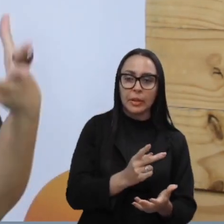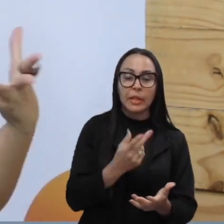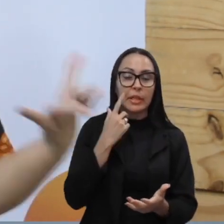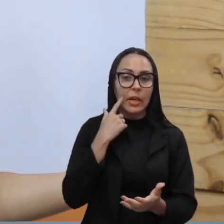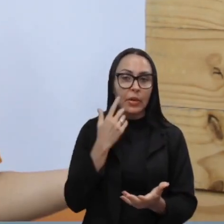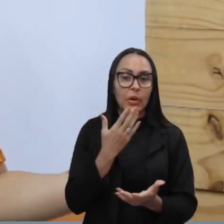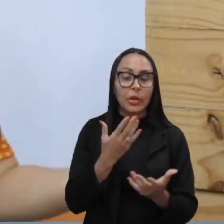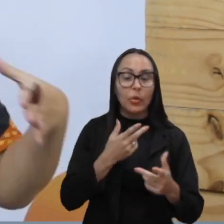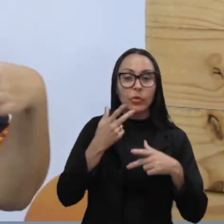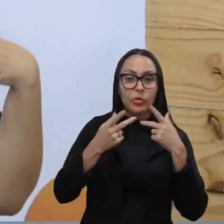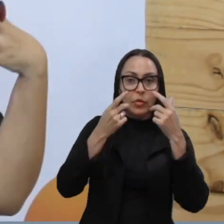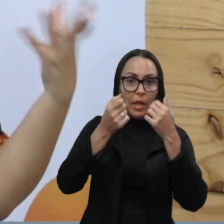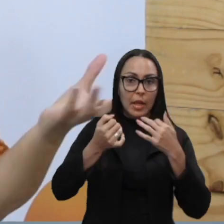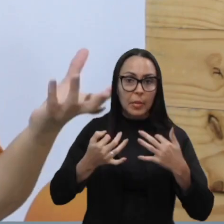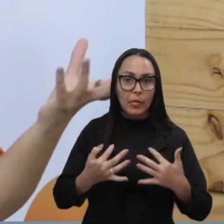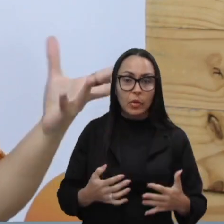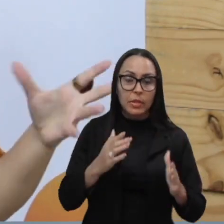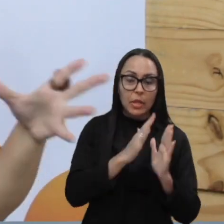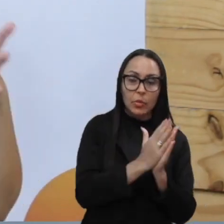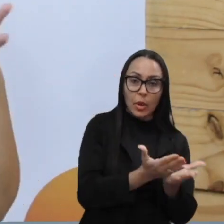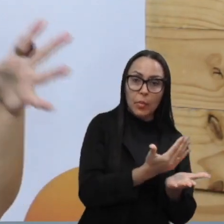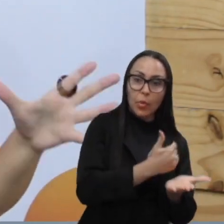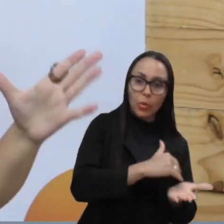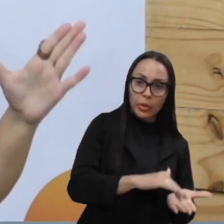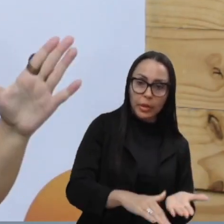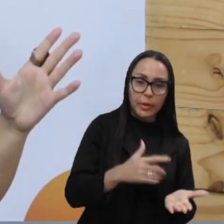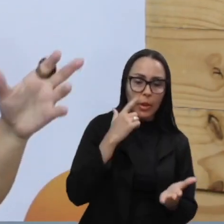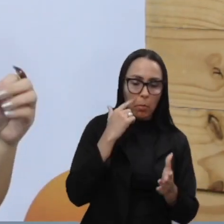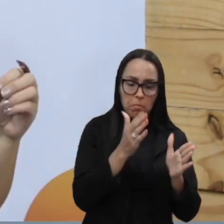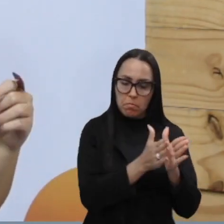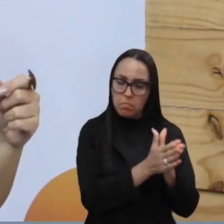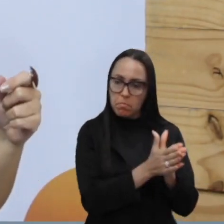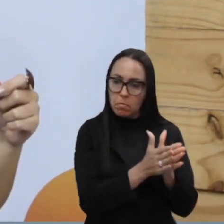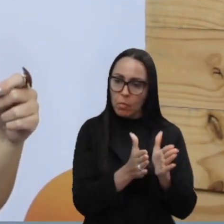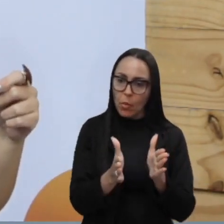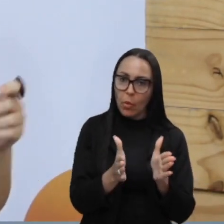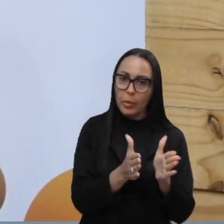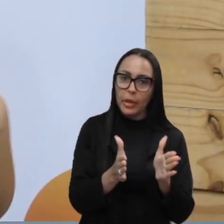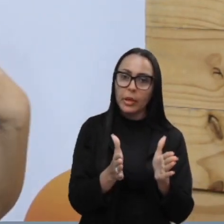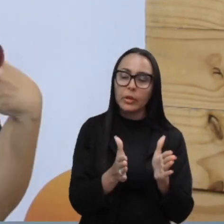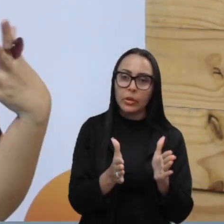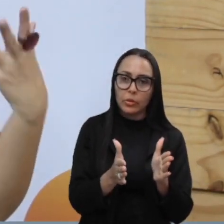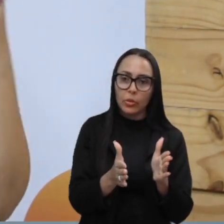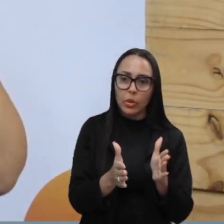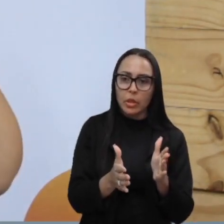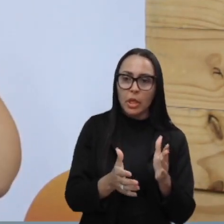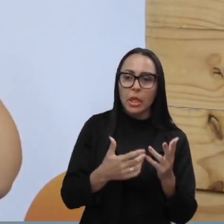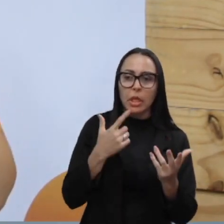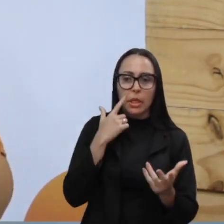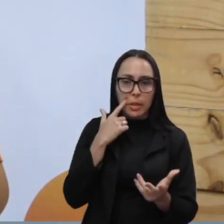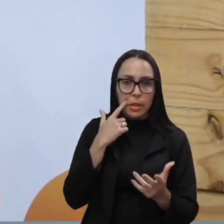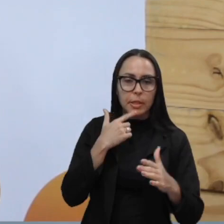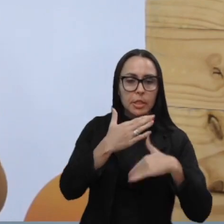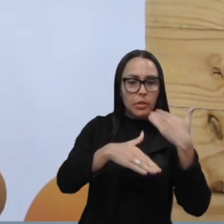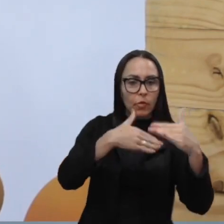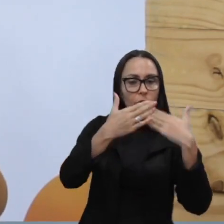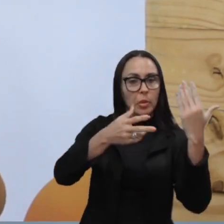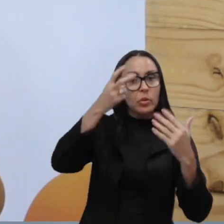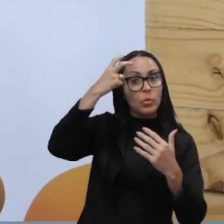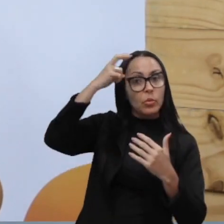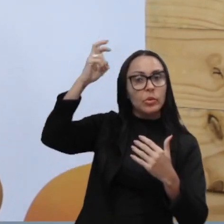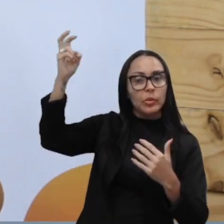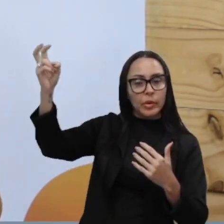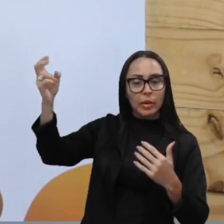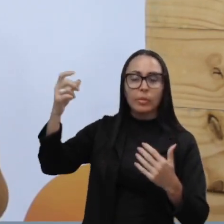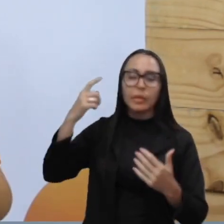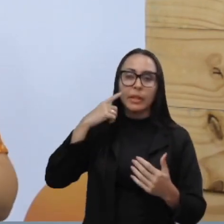para vocês no e-book, né, que é aquele momento de efervescência cultural. Então, esse movimento